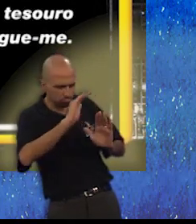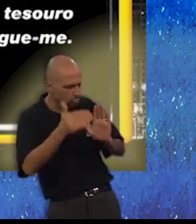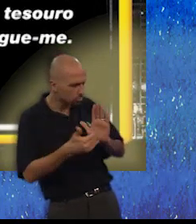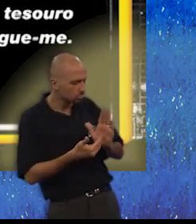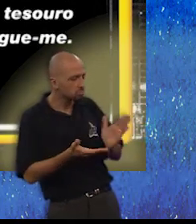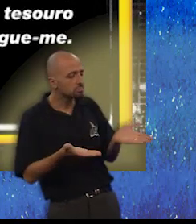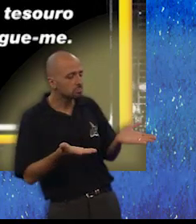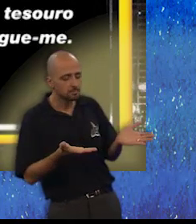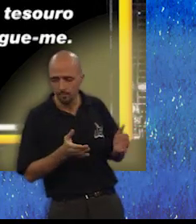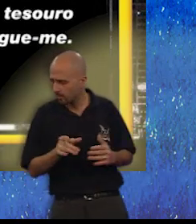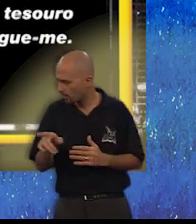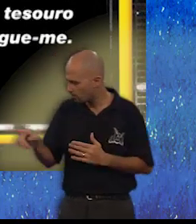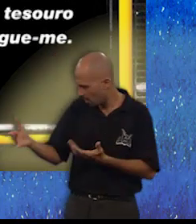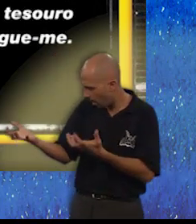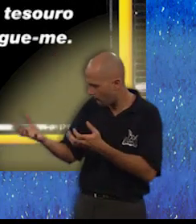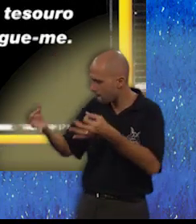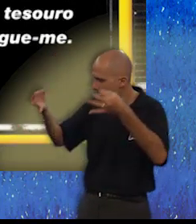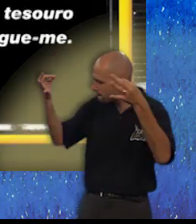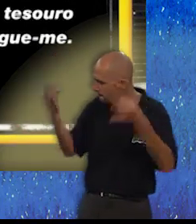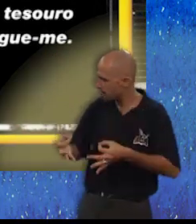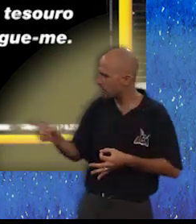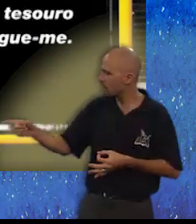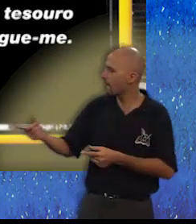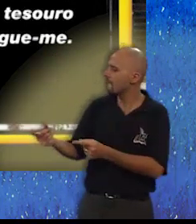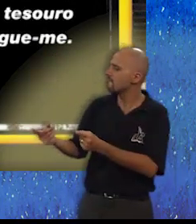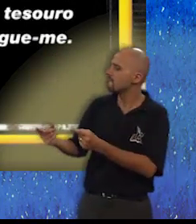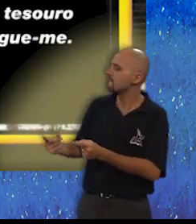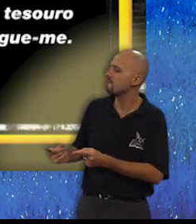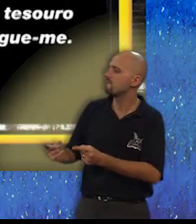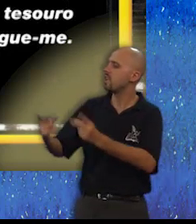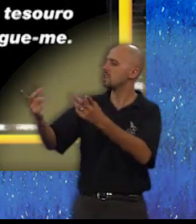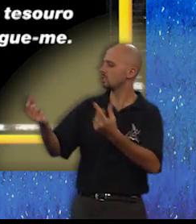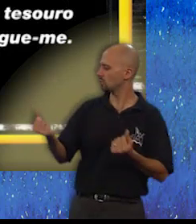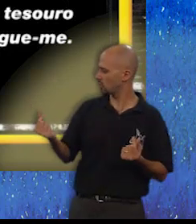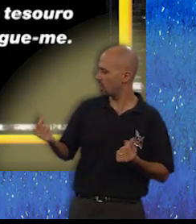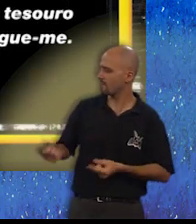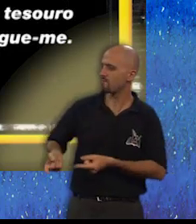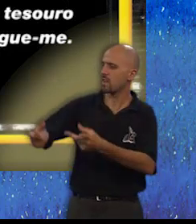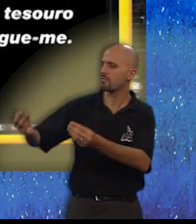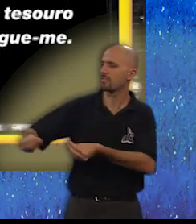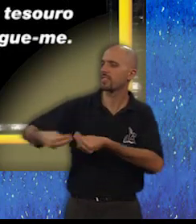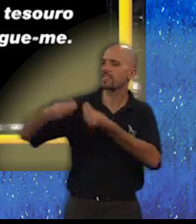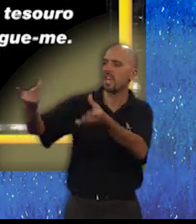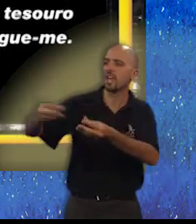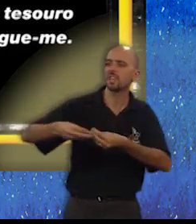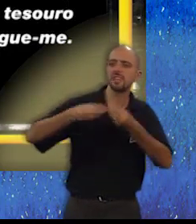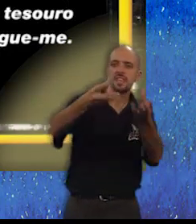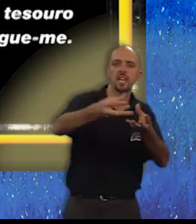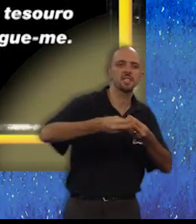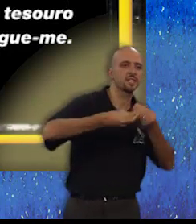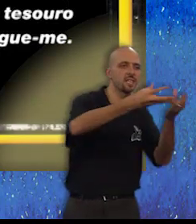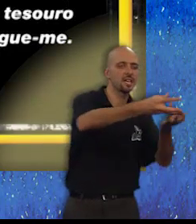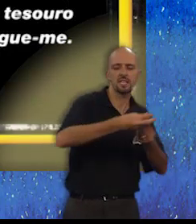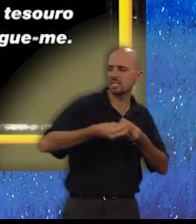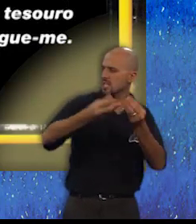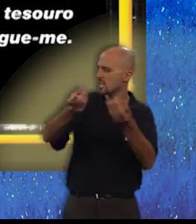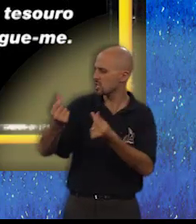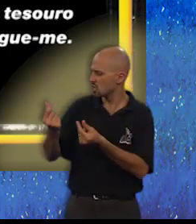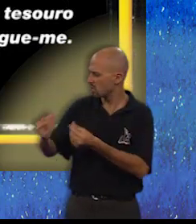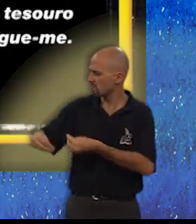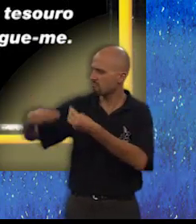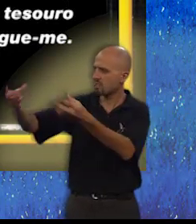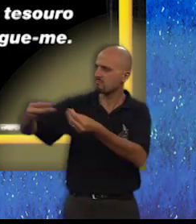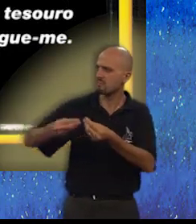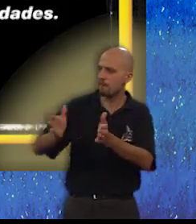ser perfeito, vai, vende os teus bens, dá aos pobres e terás um tesouro no céu, e depois